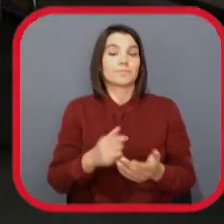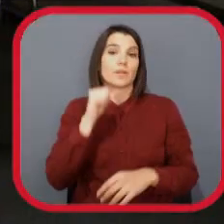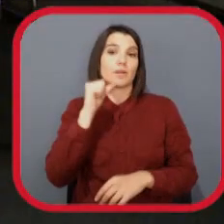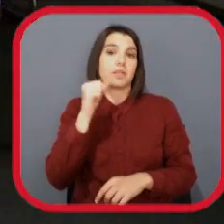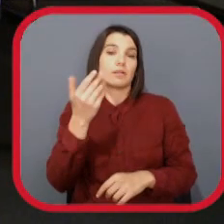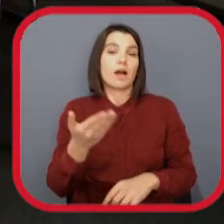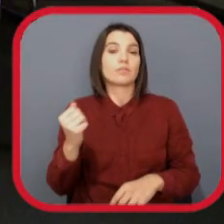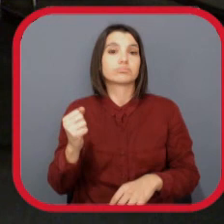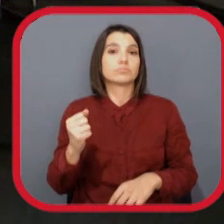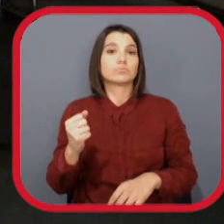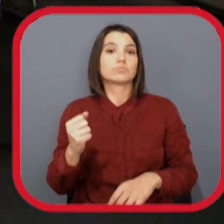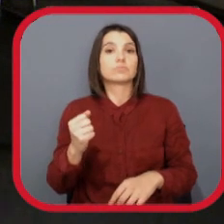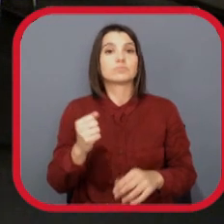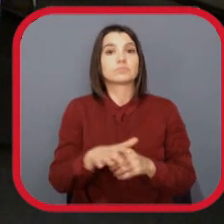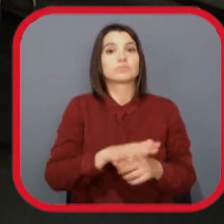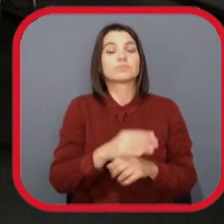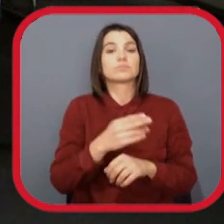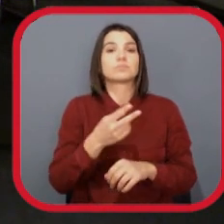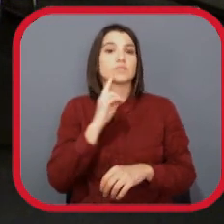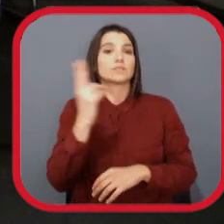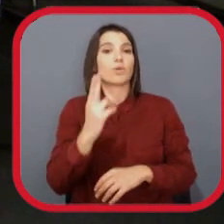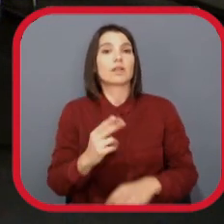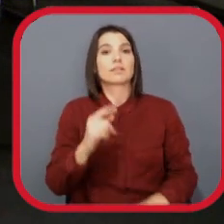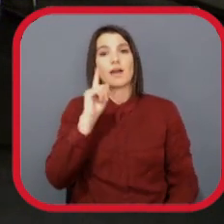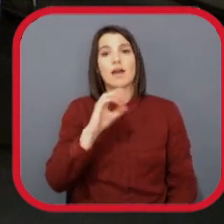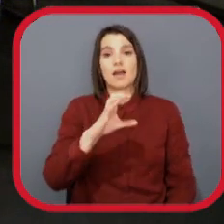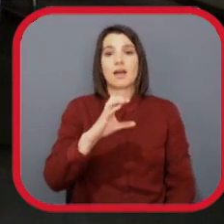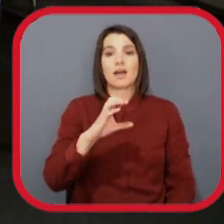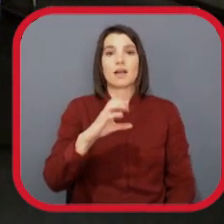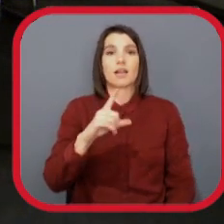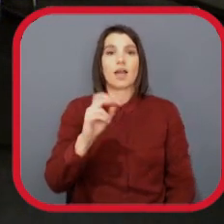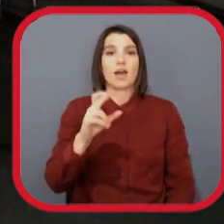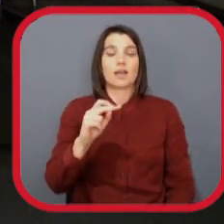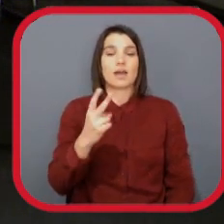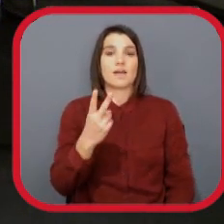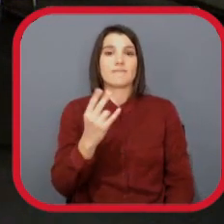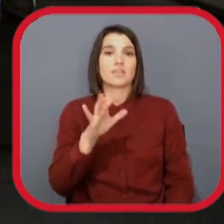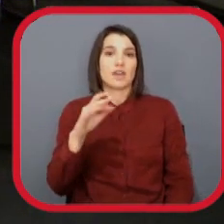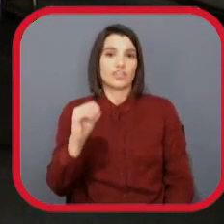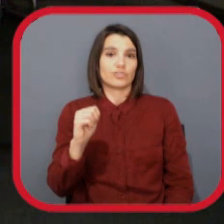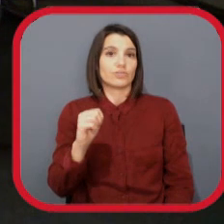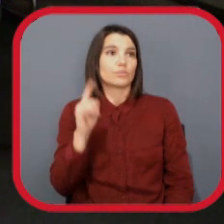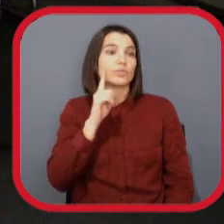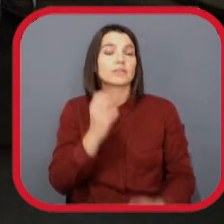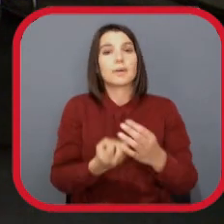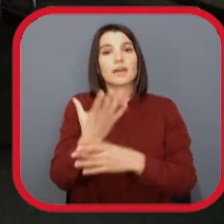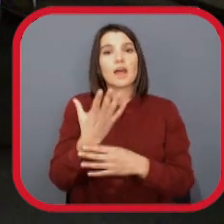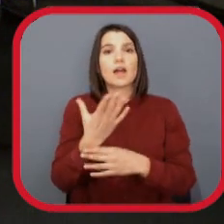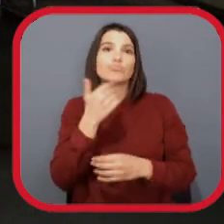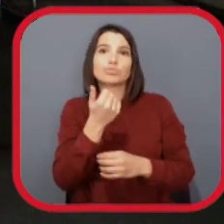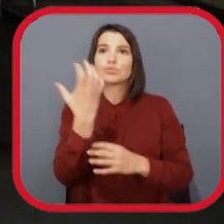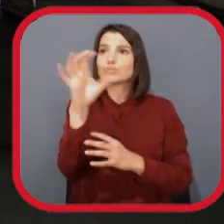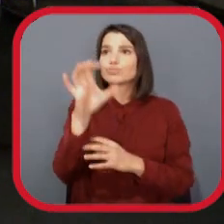Temos sempre o do setor da direção de arte, a Clara Vinhais, que é importantíssimo para criar tanto a